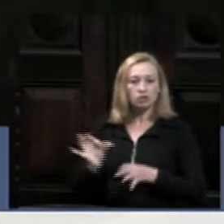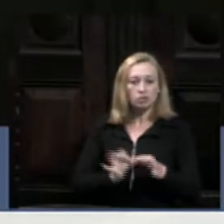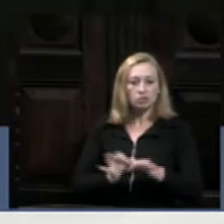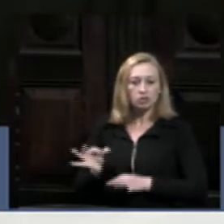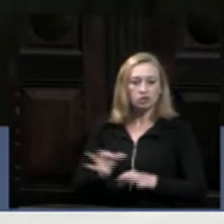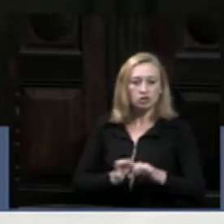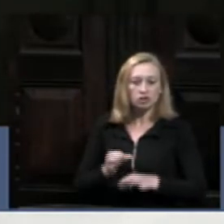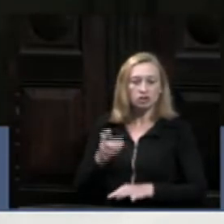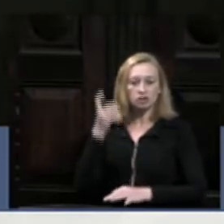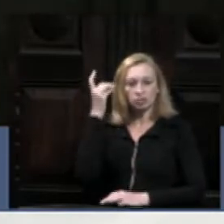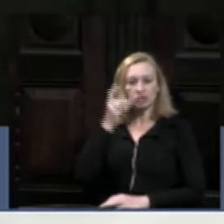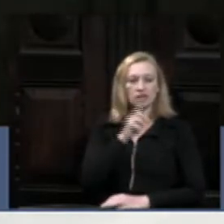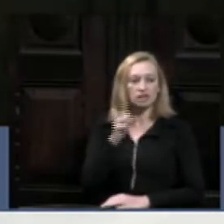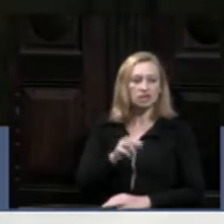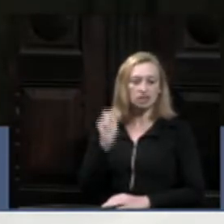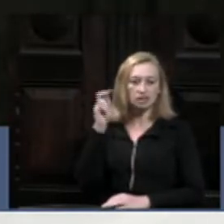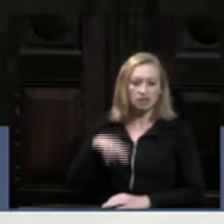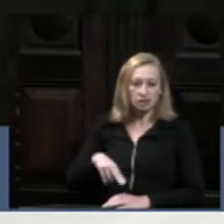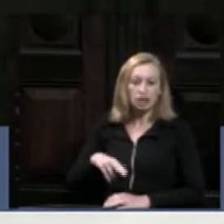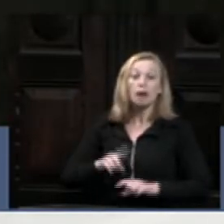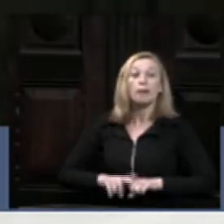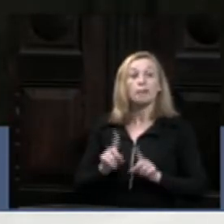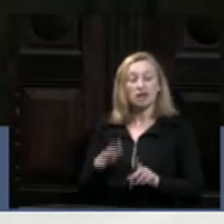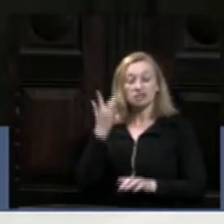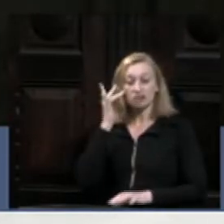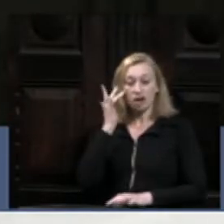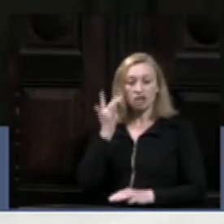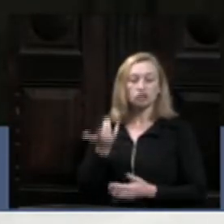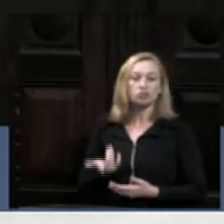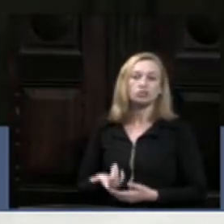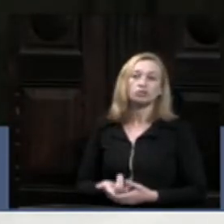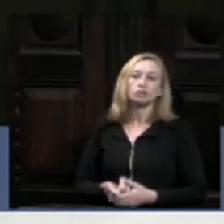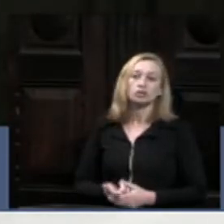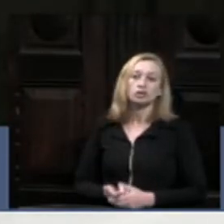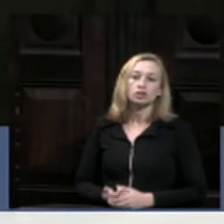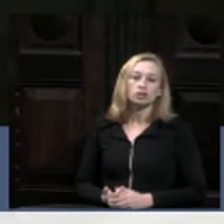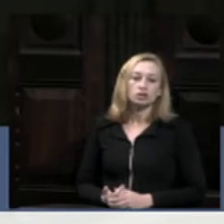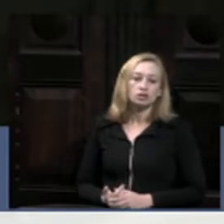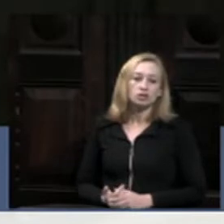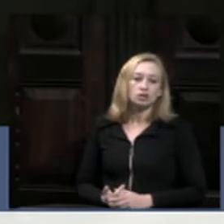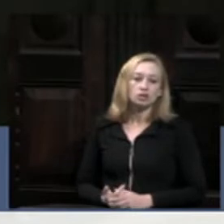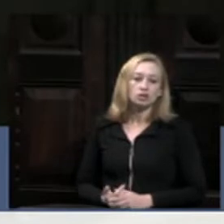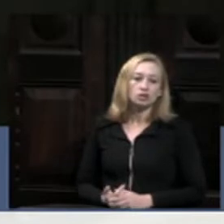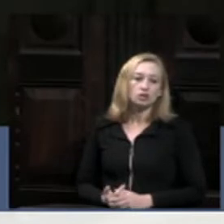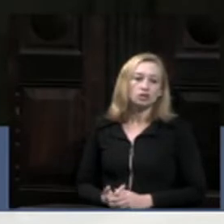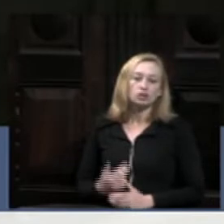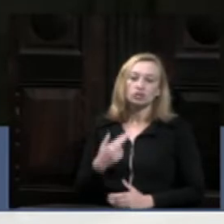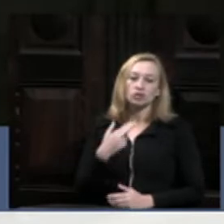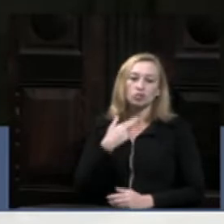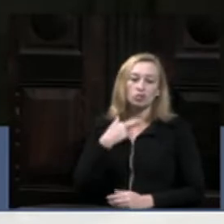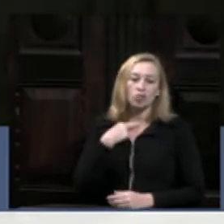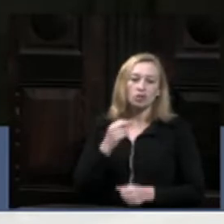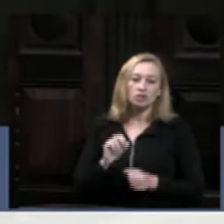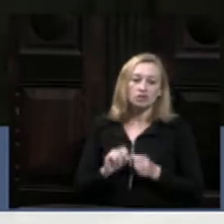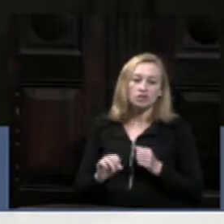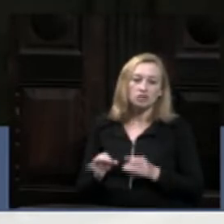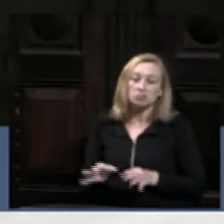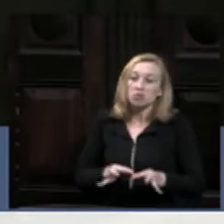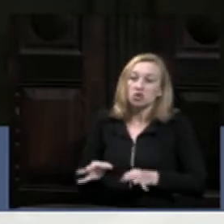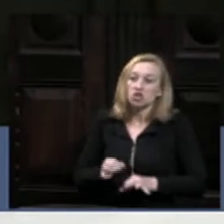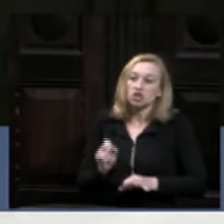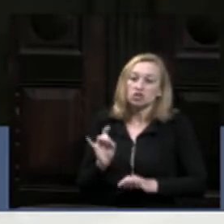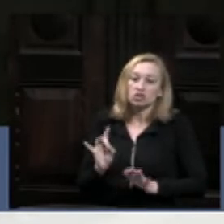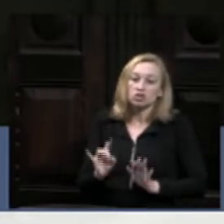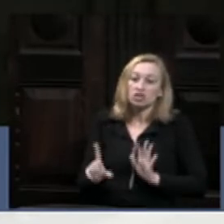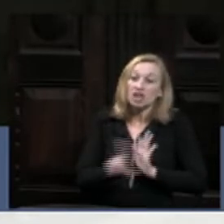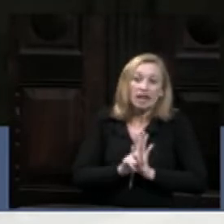deputada Zeidan. Mas acho que a reversão desse desastre, ele não pode ser feito simplesmente por um projeto de lei. Ele tem que